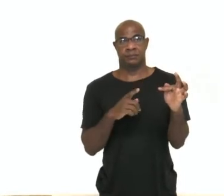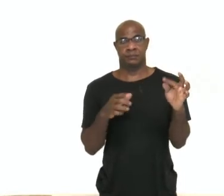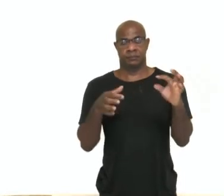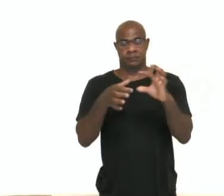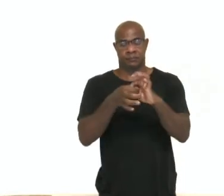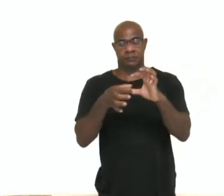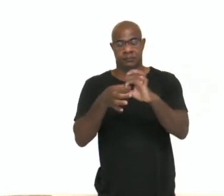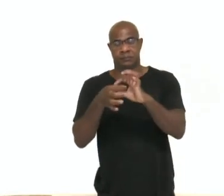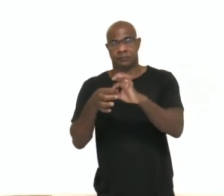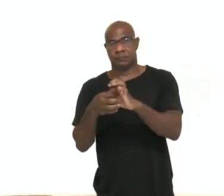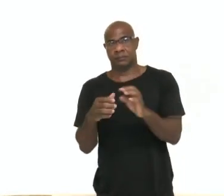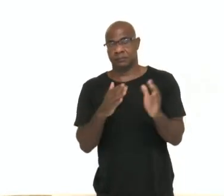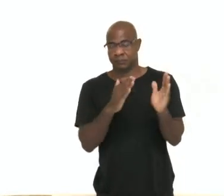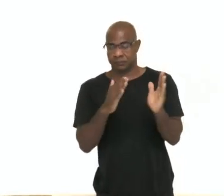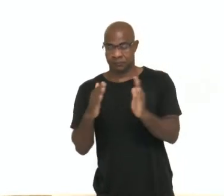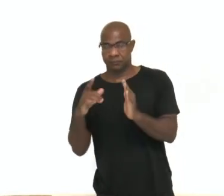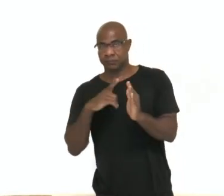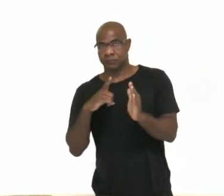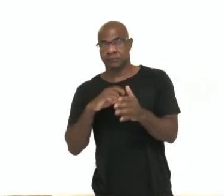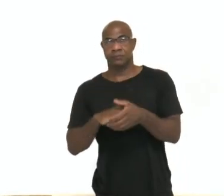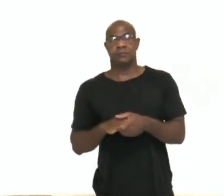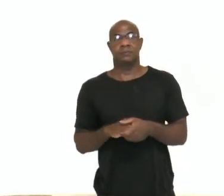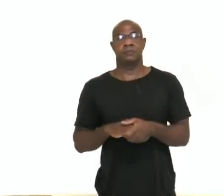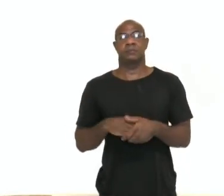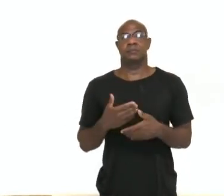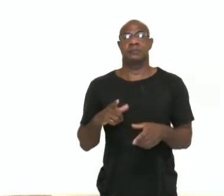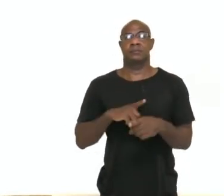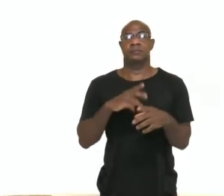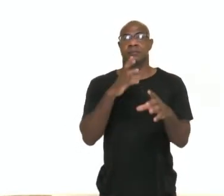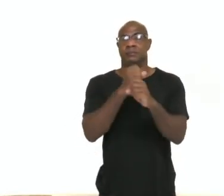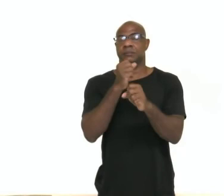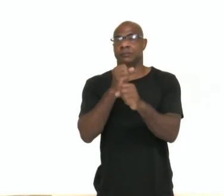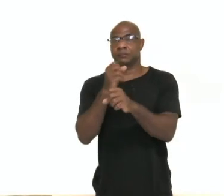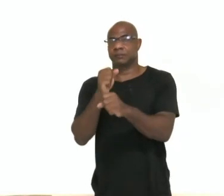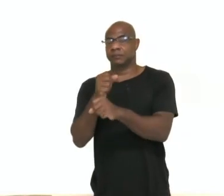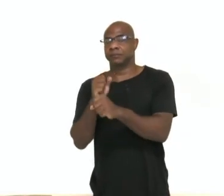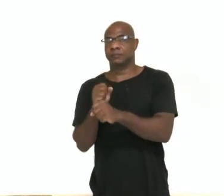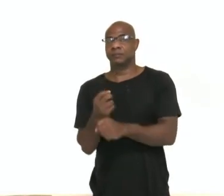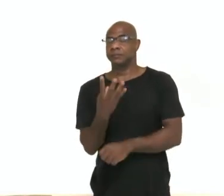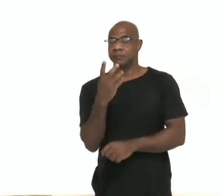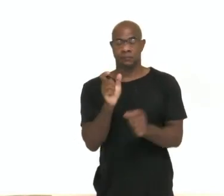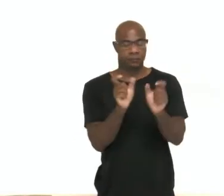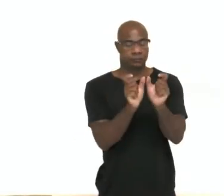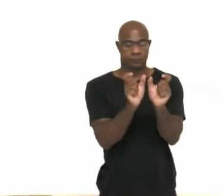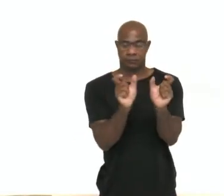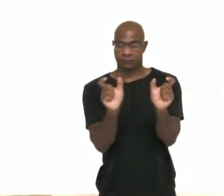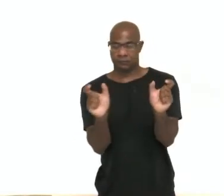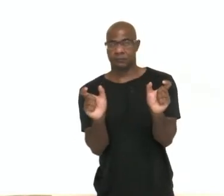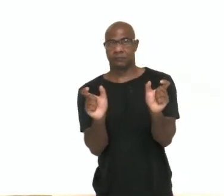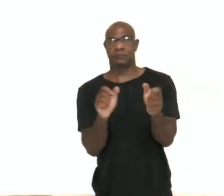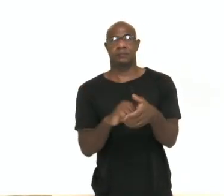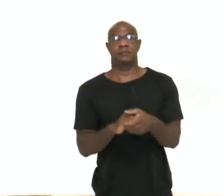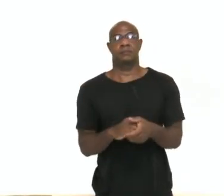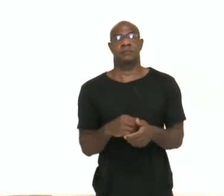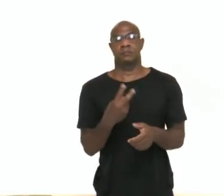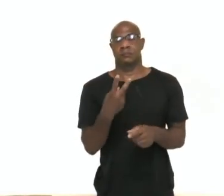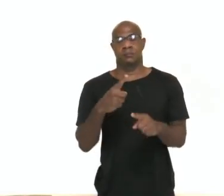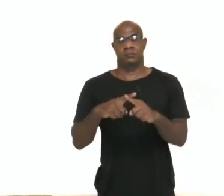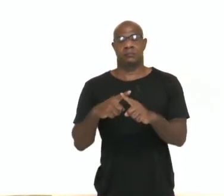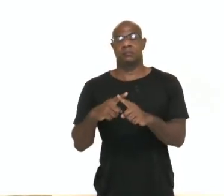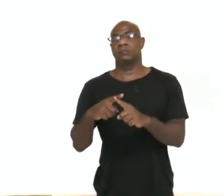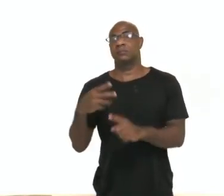eles em série, então a FEN equivalente é a soma das quatro FENs. 2 vezes 4, 8